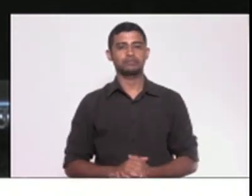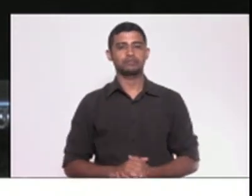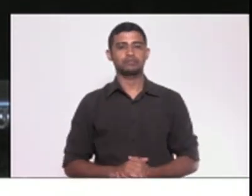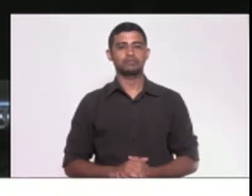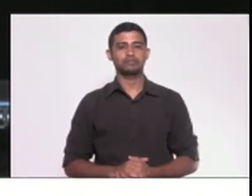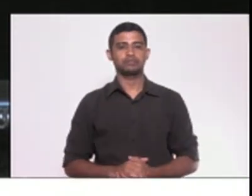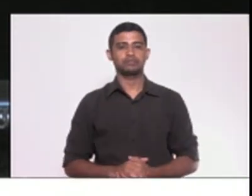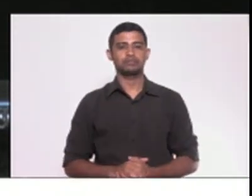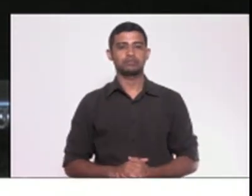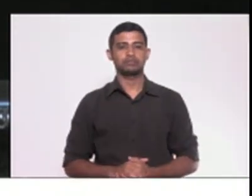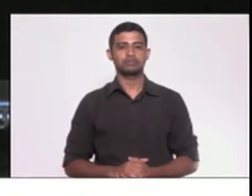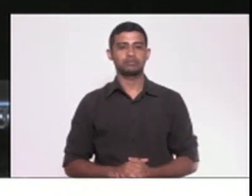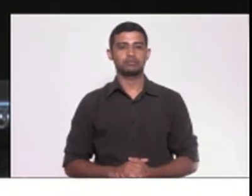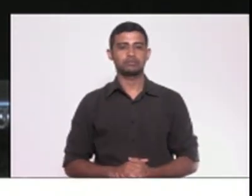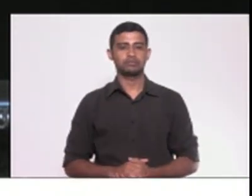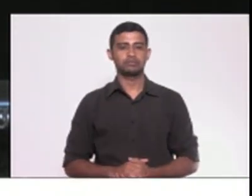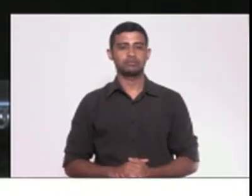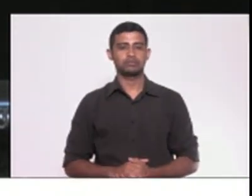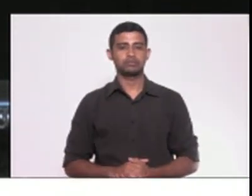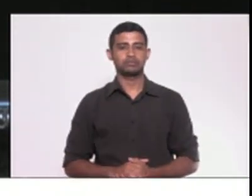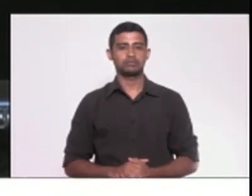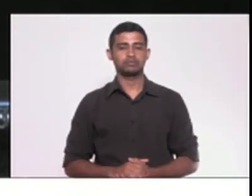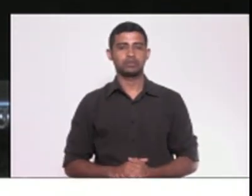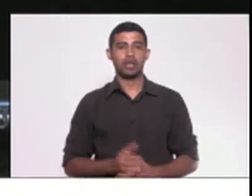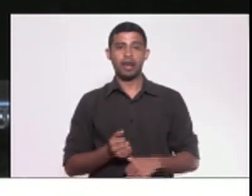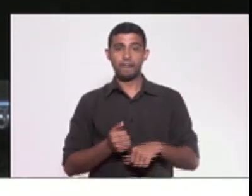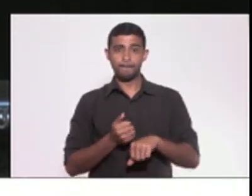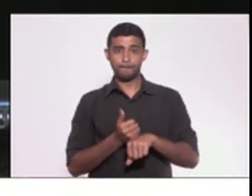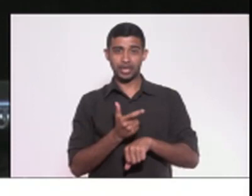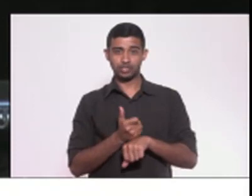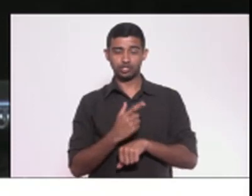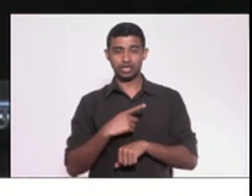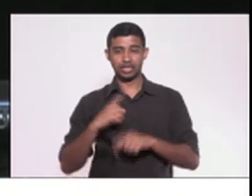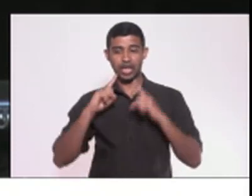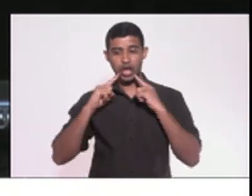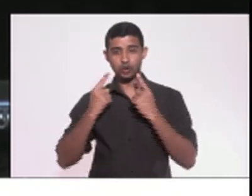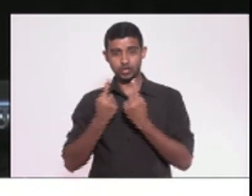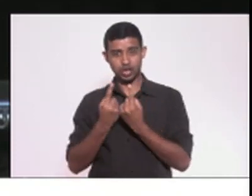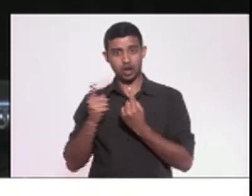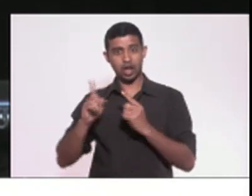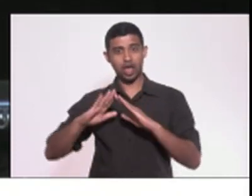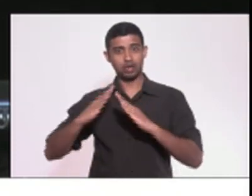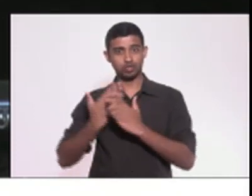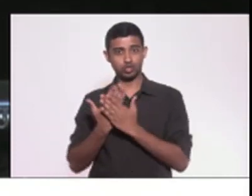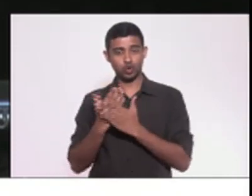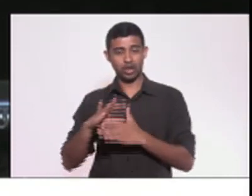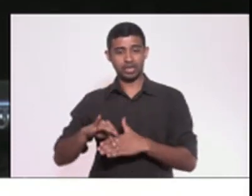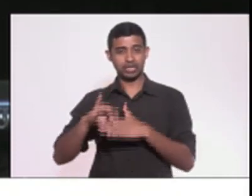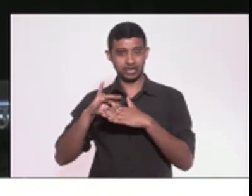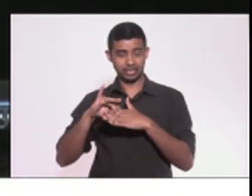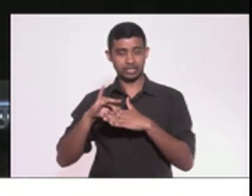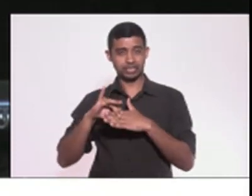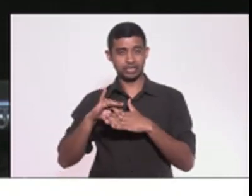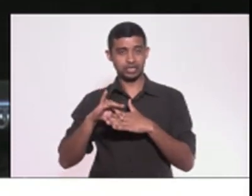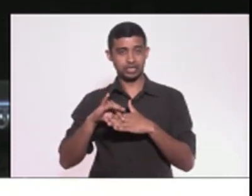12 horas uma reunião do Colégio de Líderes e às 13 horas já teremos